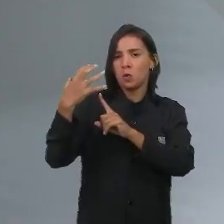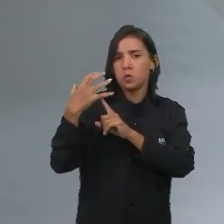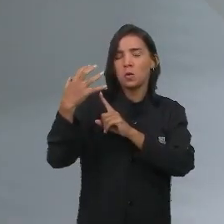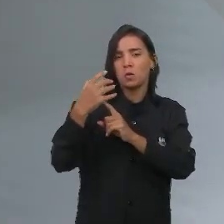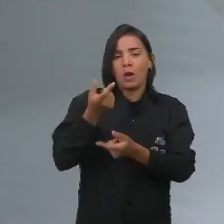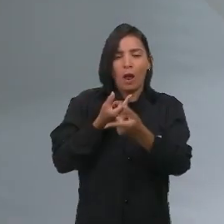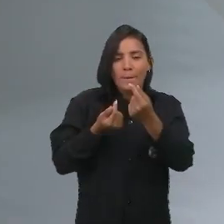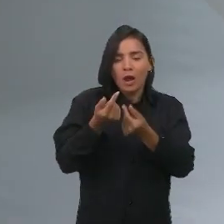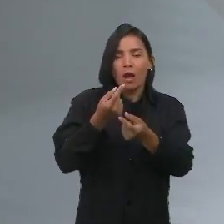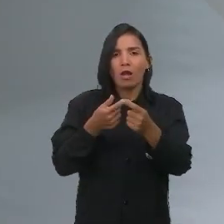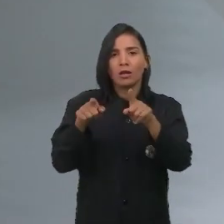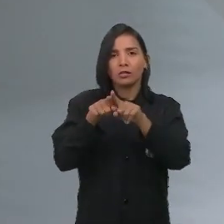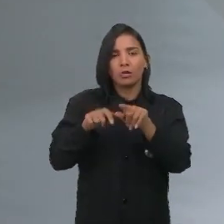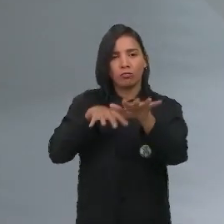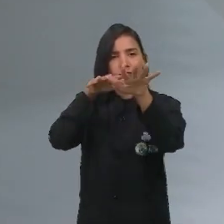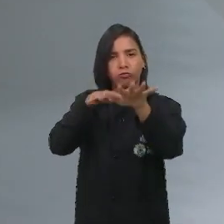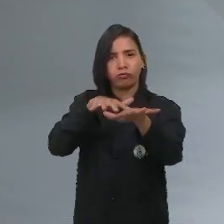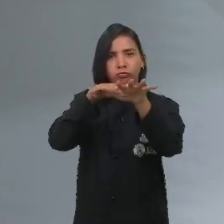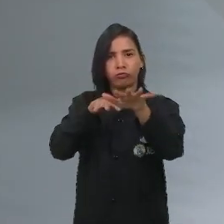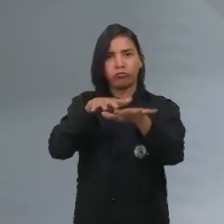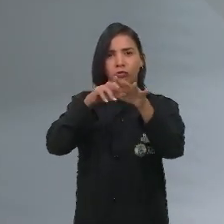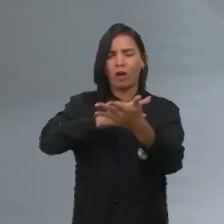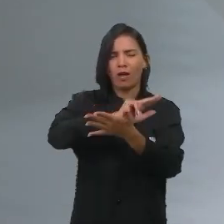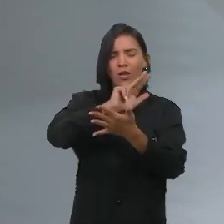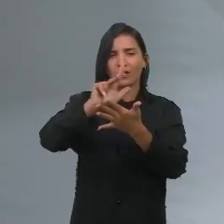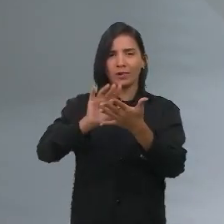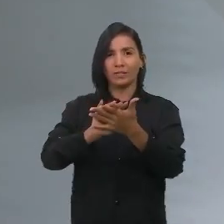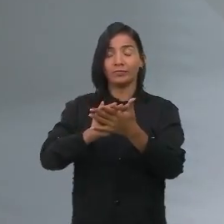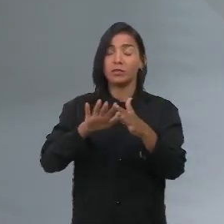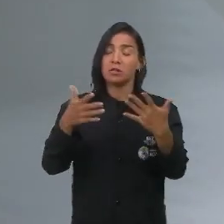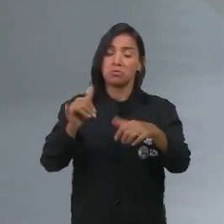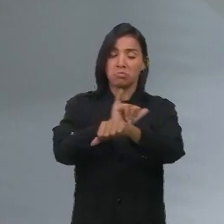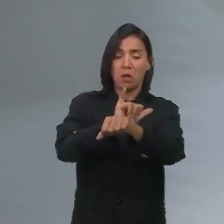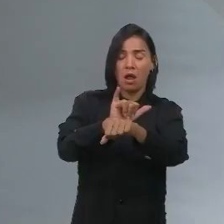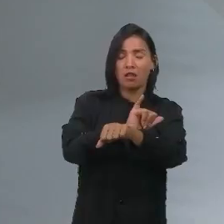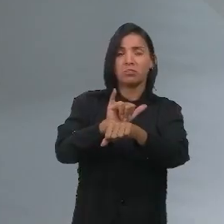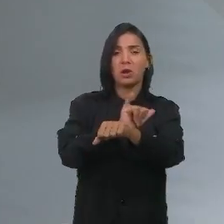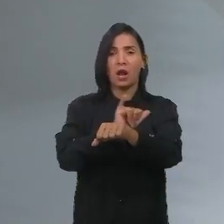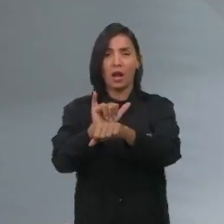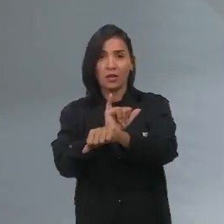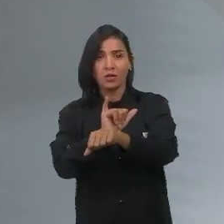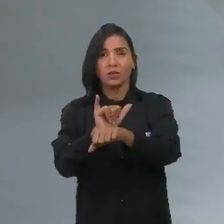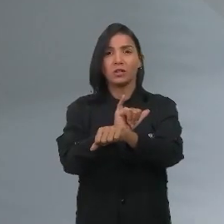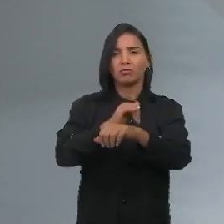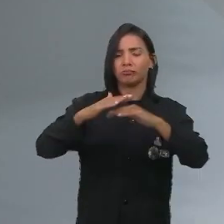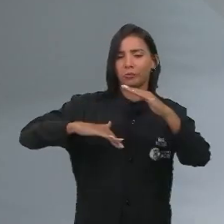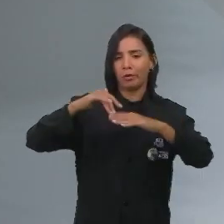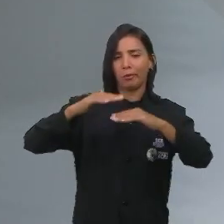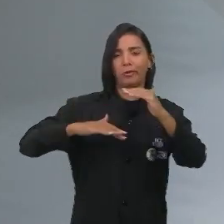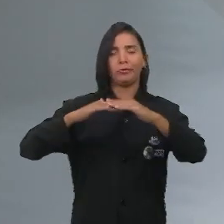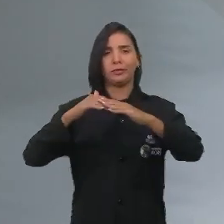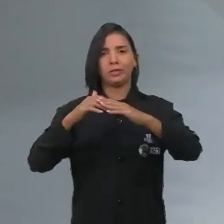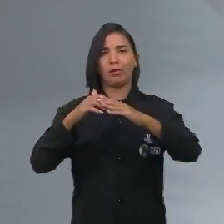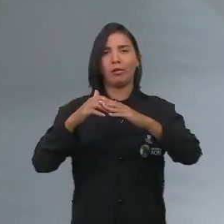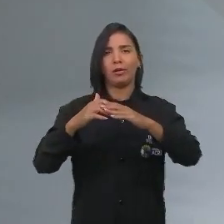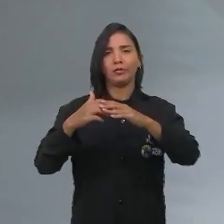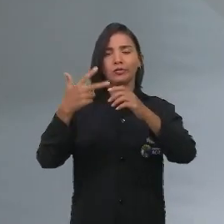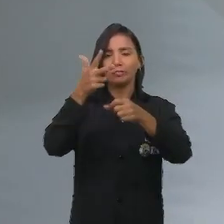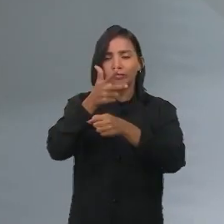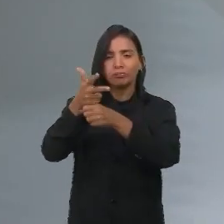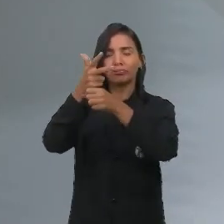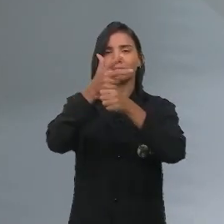de seguidores. E através dessas estratégias, não só dos digitais influencers, mas todo o